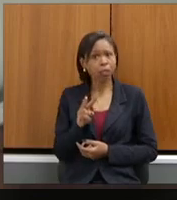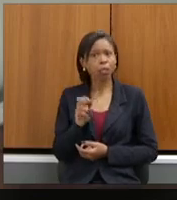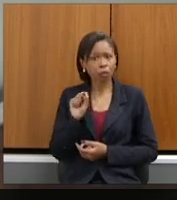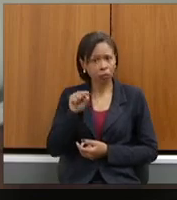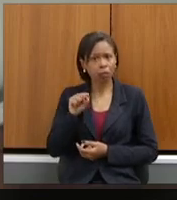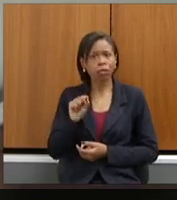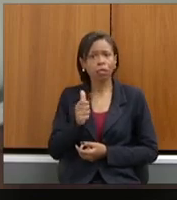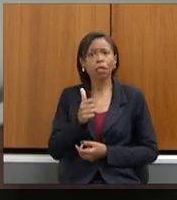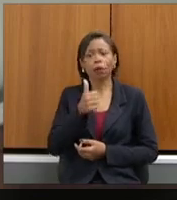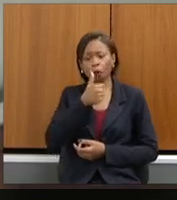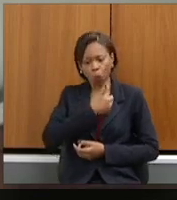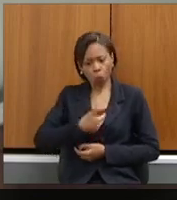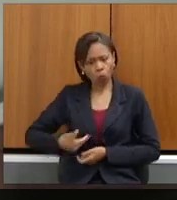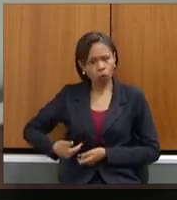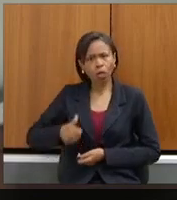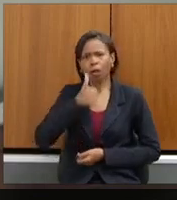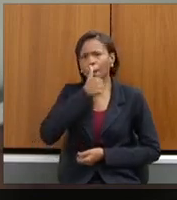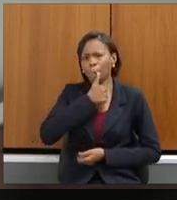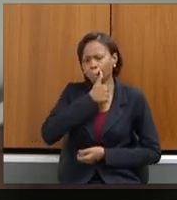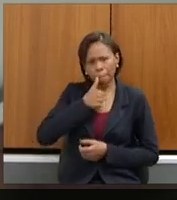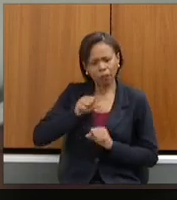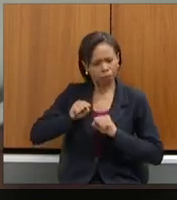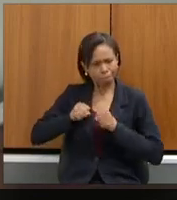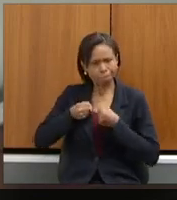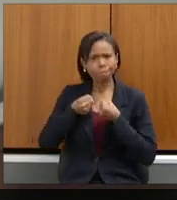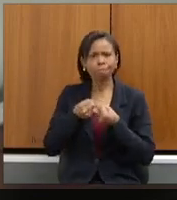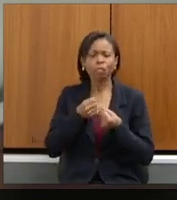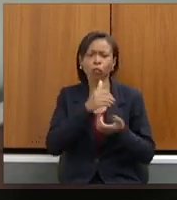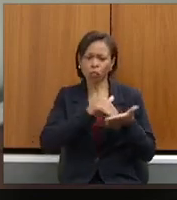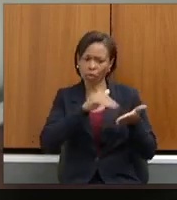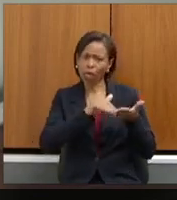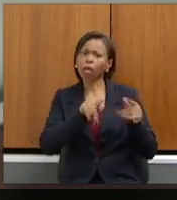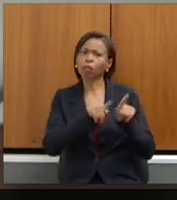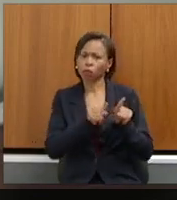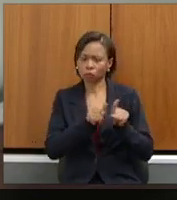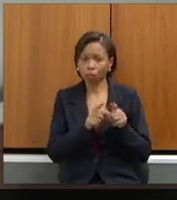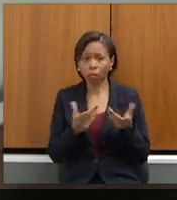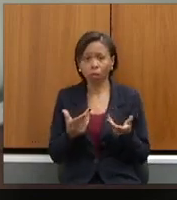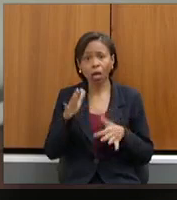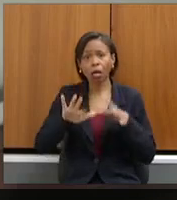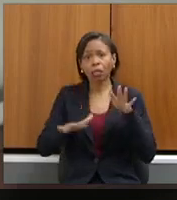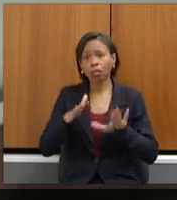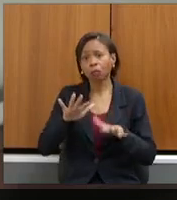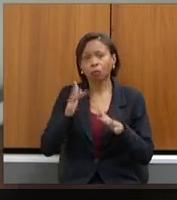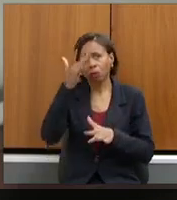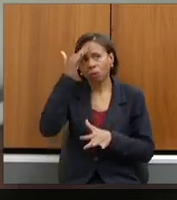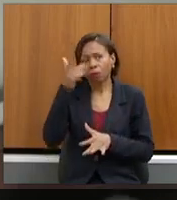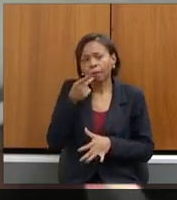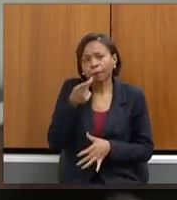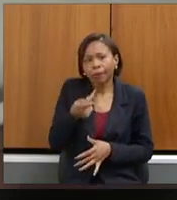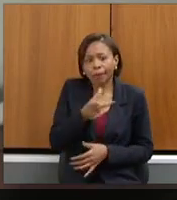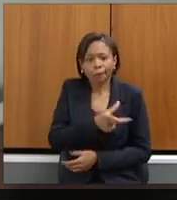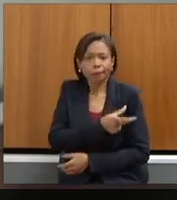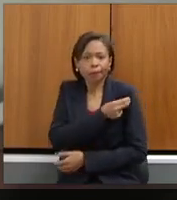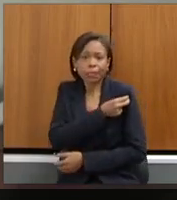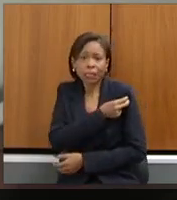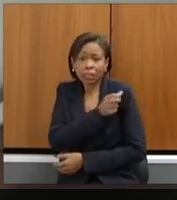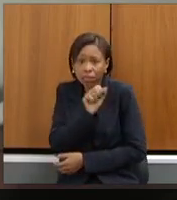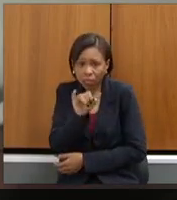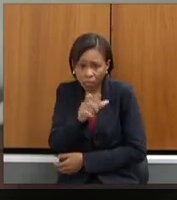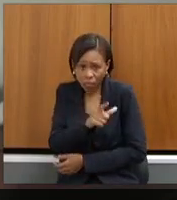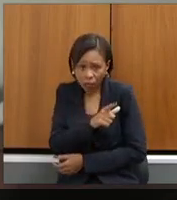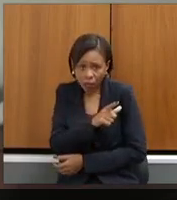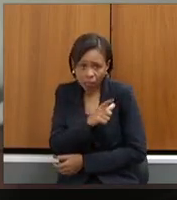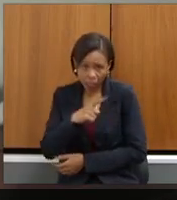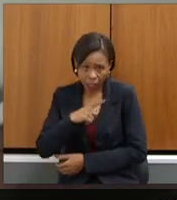por parte do Governo do Estado por parte do secretário então Jesus as pessoas falam em vacina mesmo se tivermos vacinas